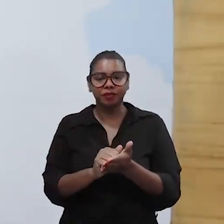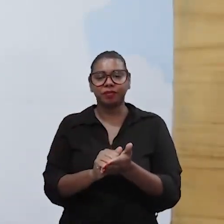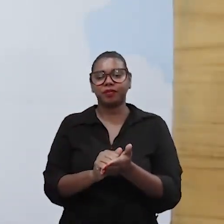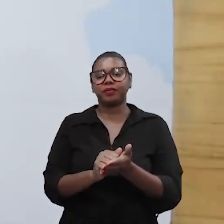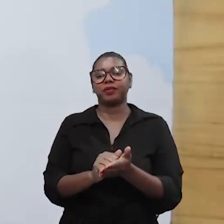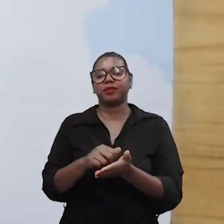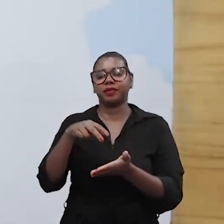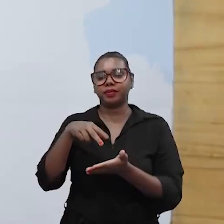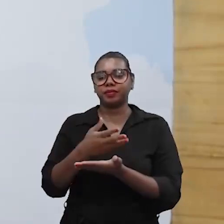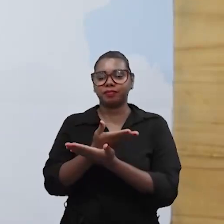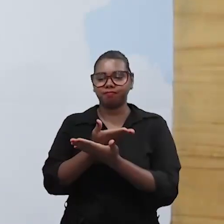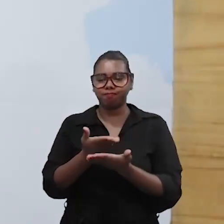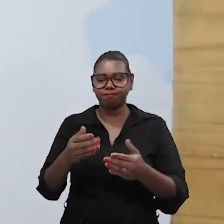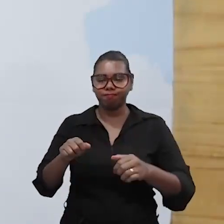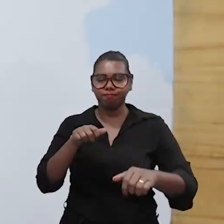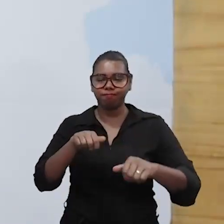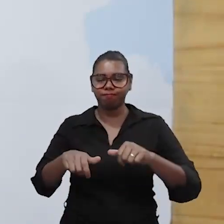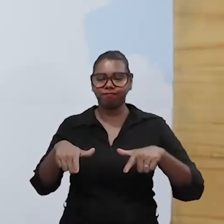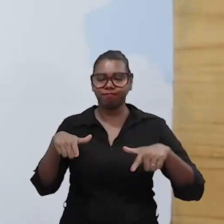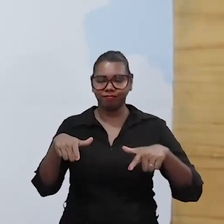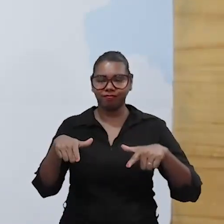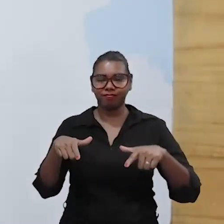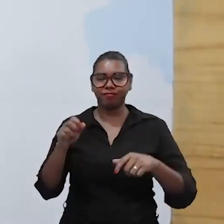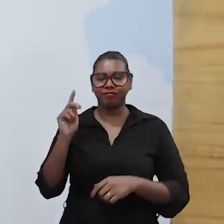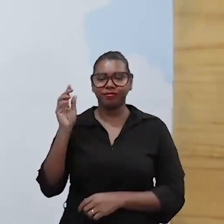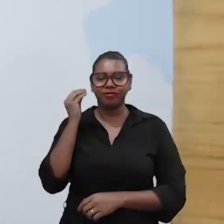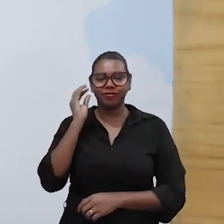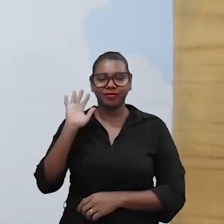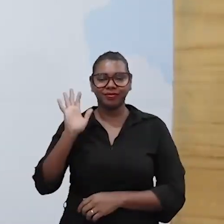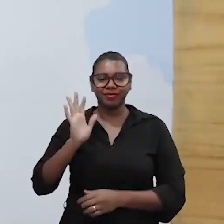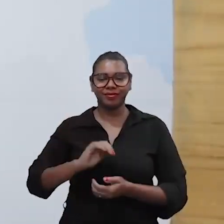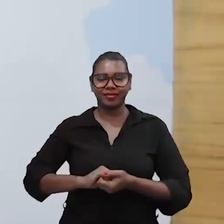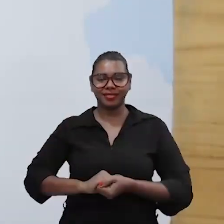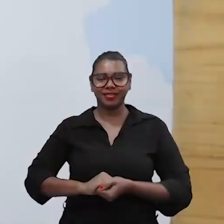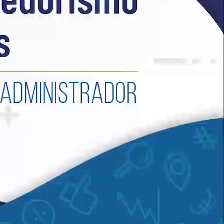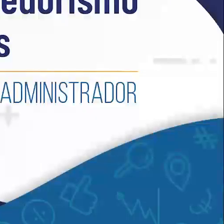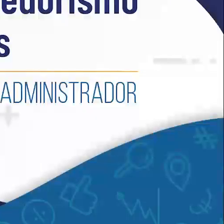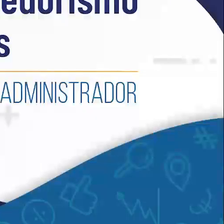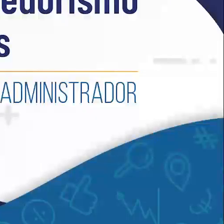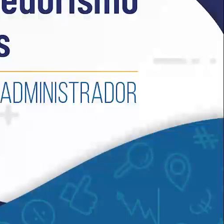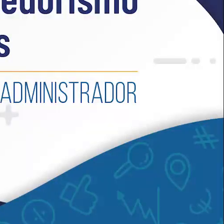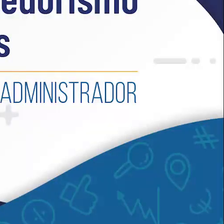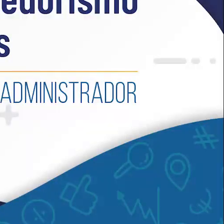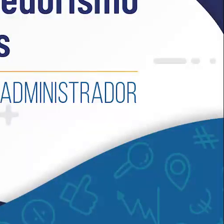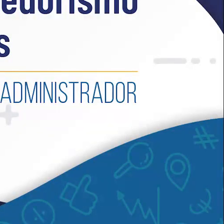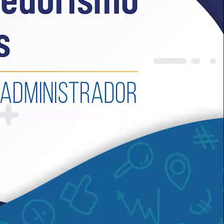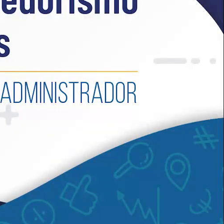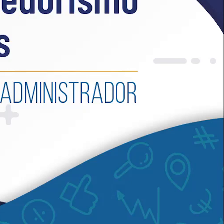frequência e o seu certificado, tá bom? Até mais!